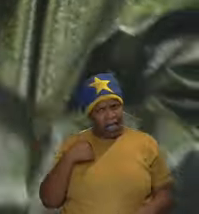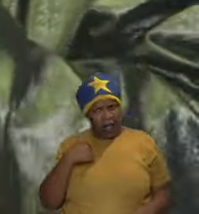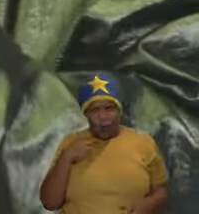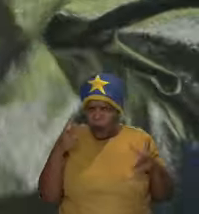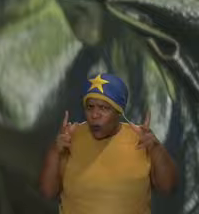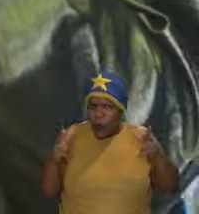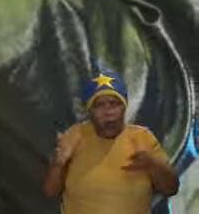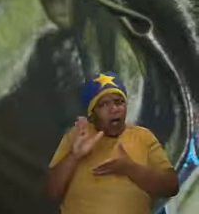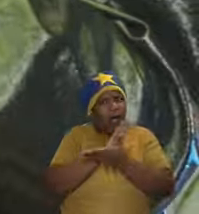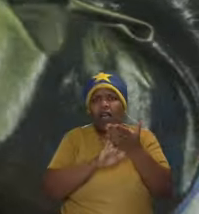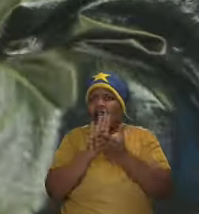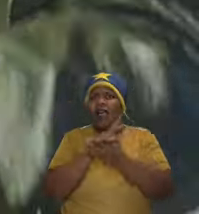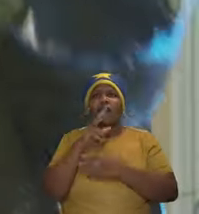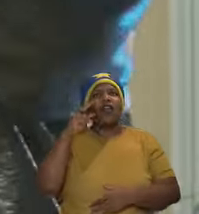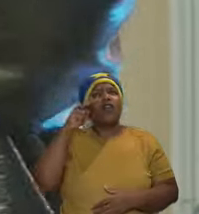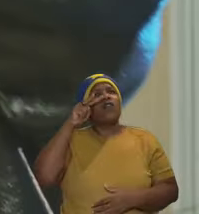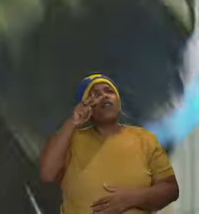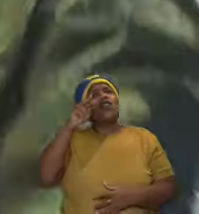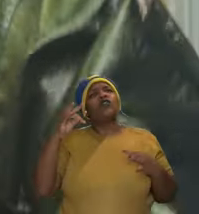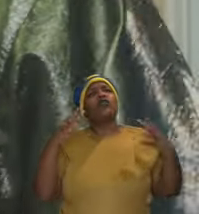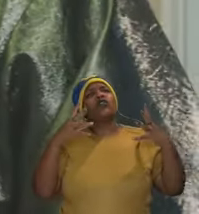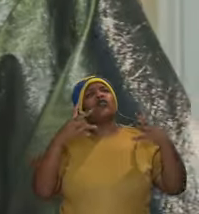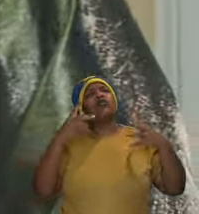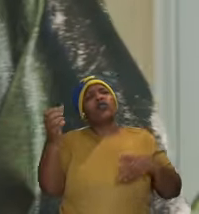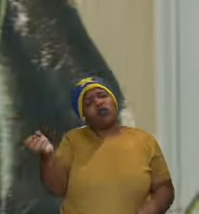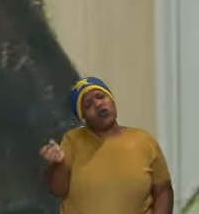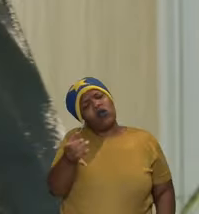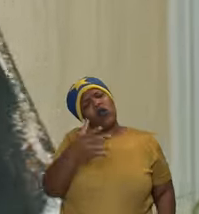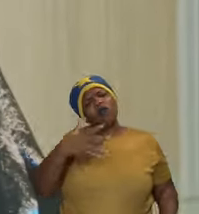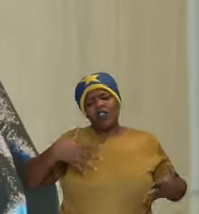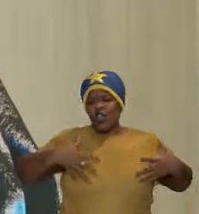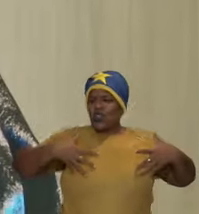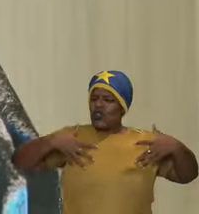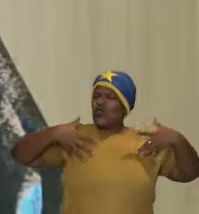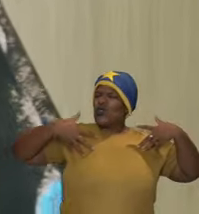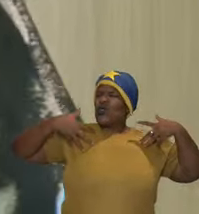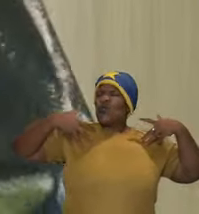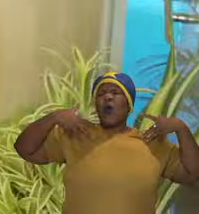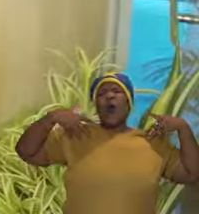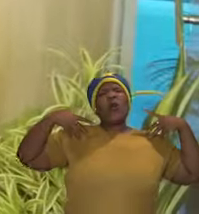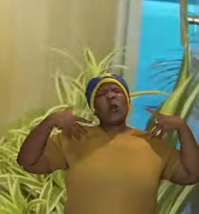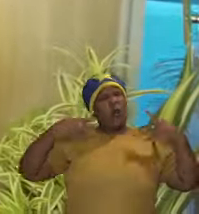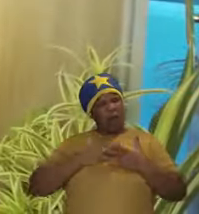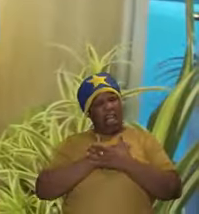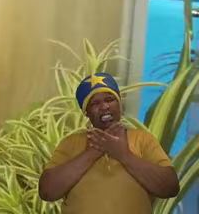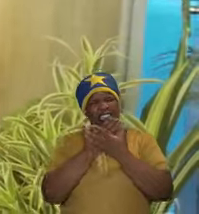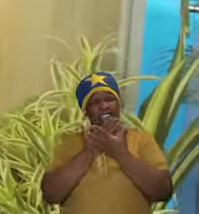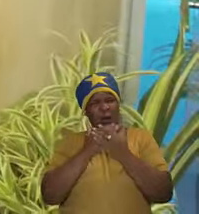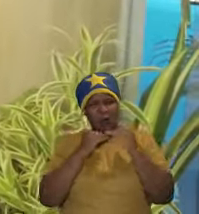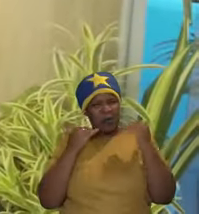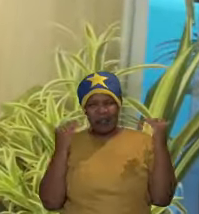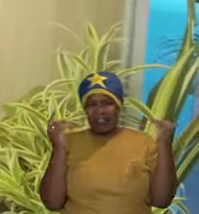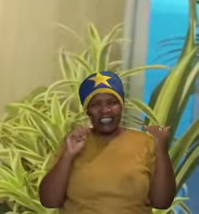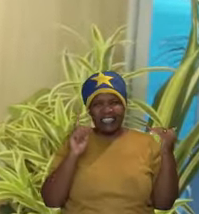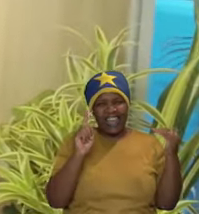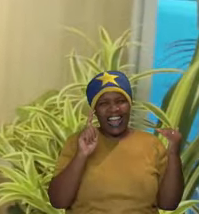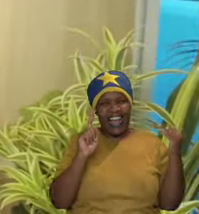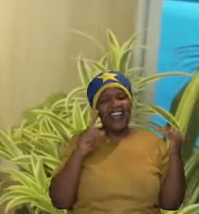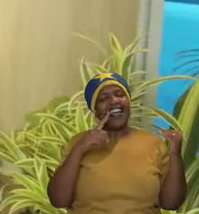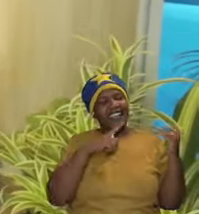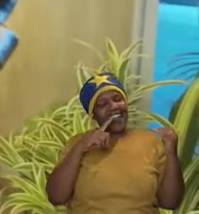mesmo, vejo tudo novo. Orgulhoso demais pra morrer de paixão. Hoje replay na